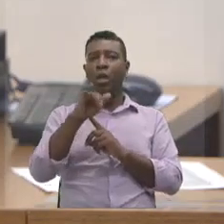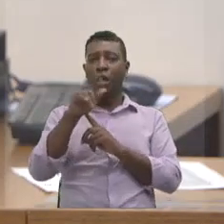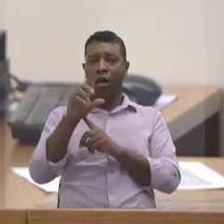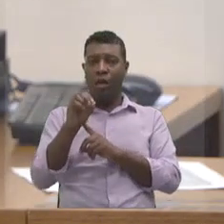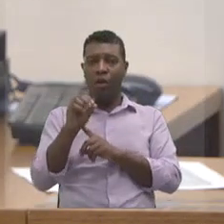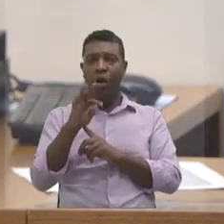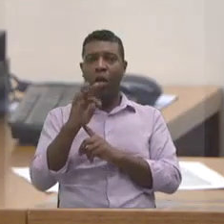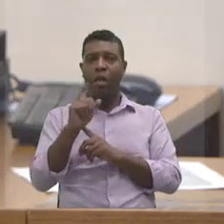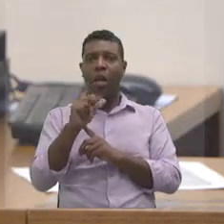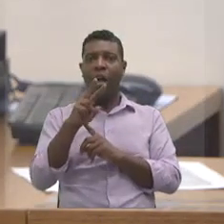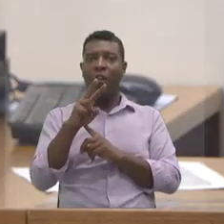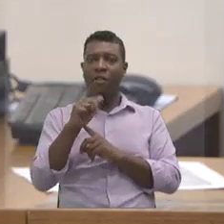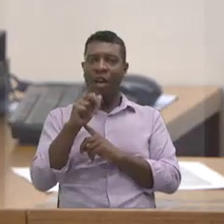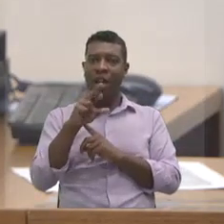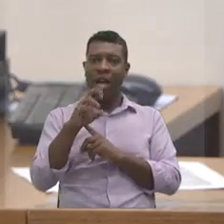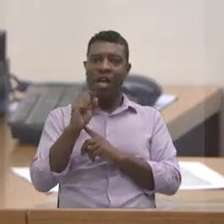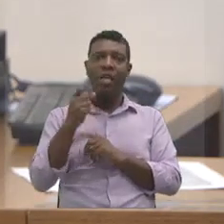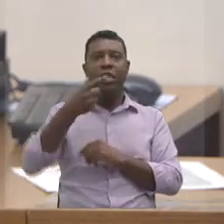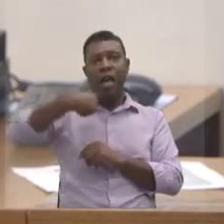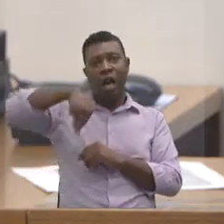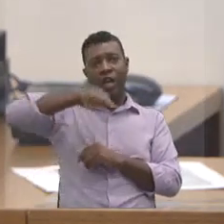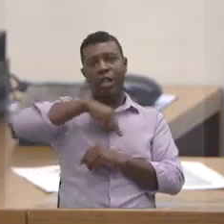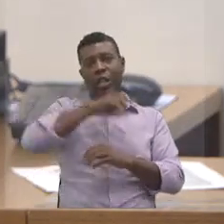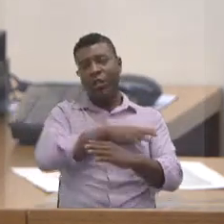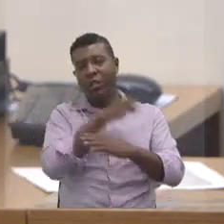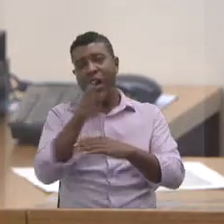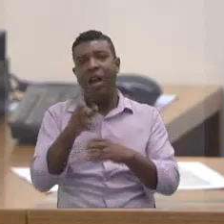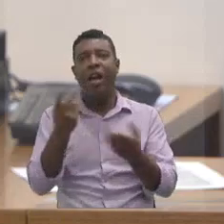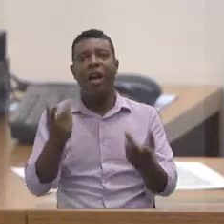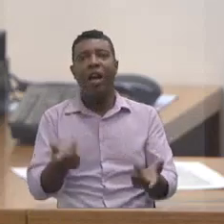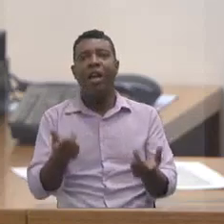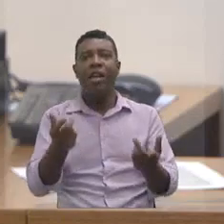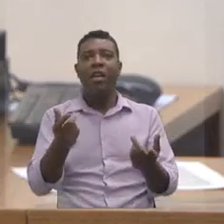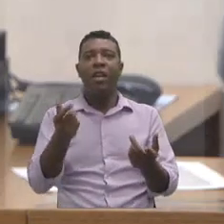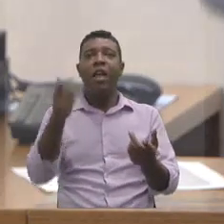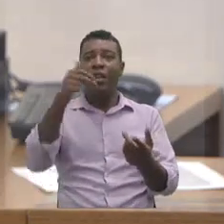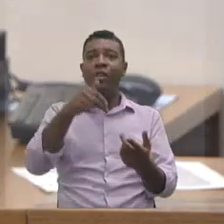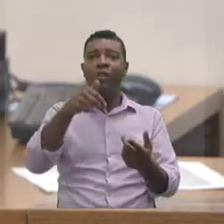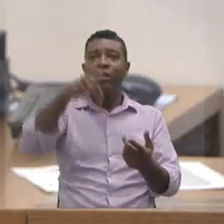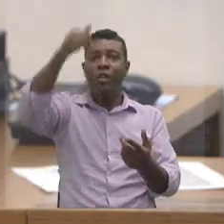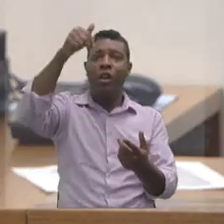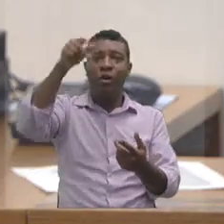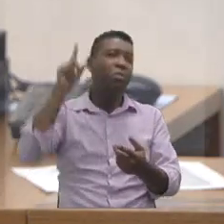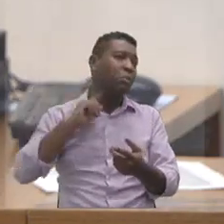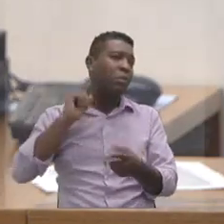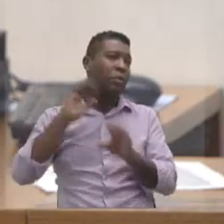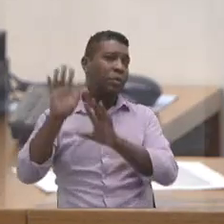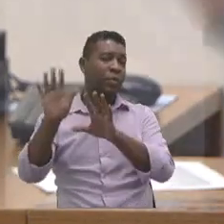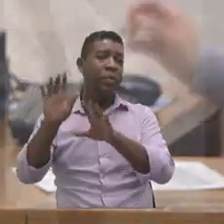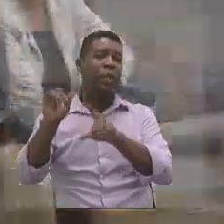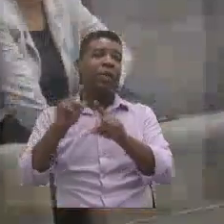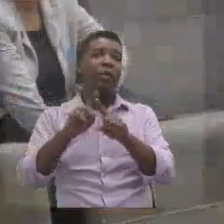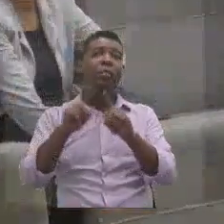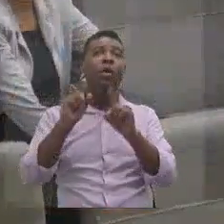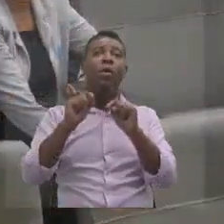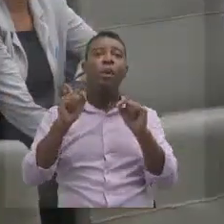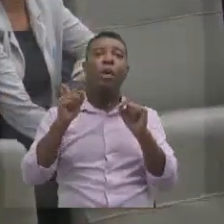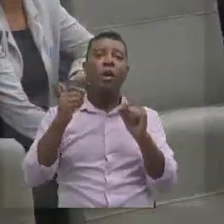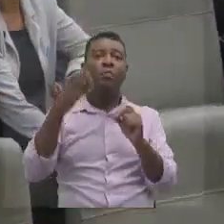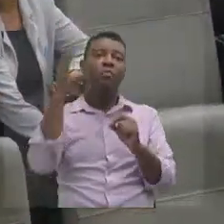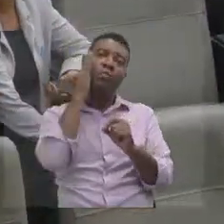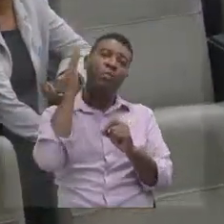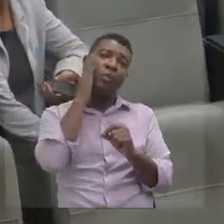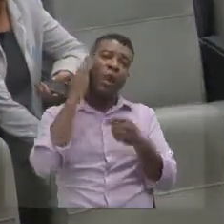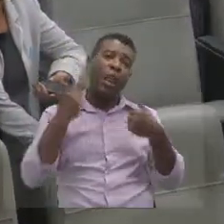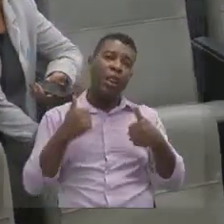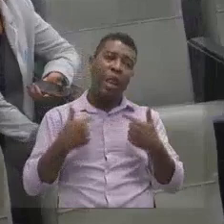nessa estrada e não lá no norte de Minas mas eu não tenho dúvida do trabalho tem sido feito e